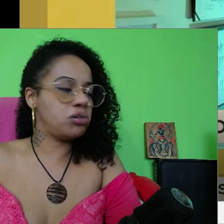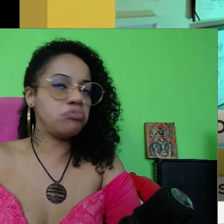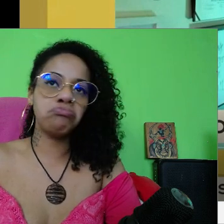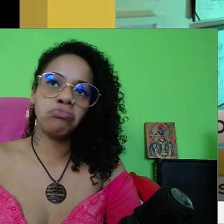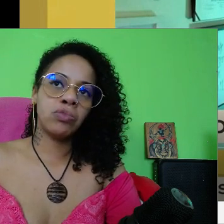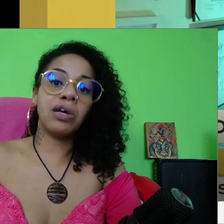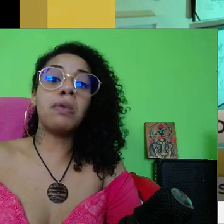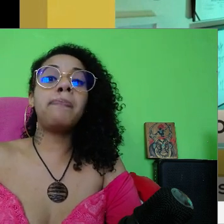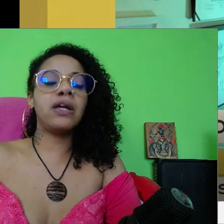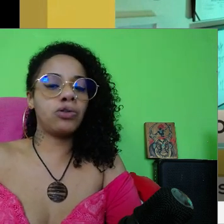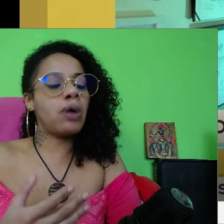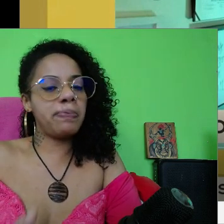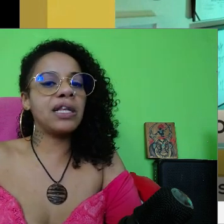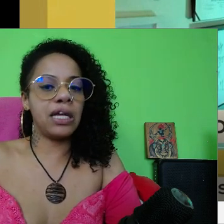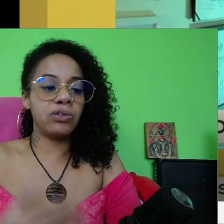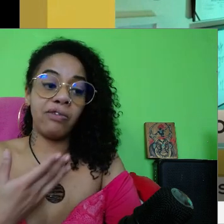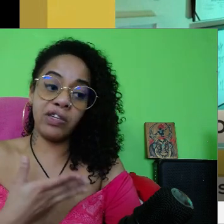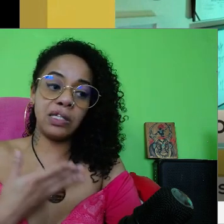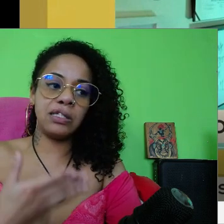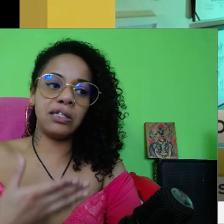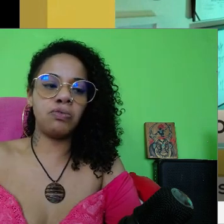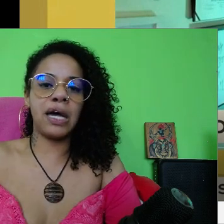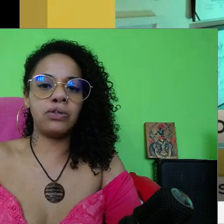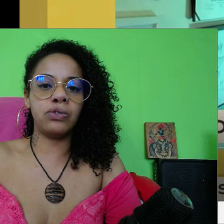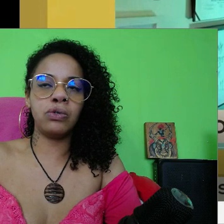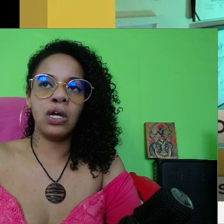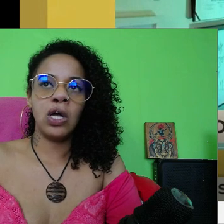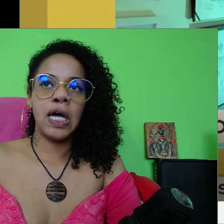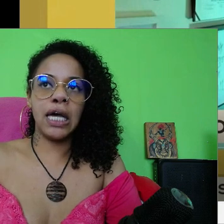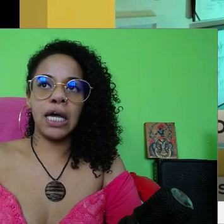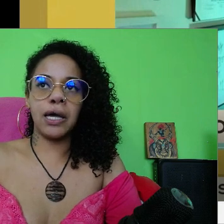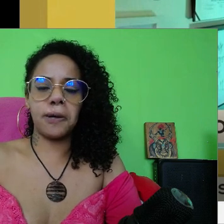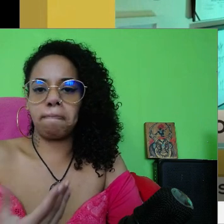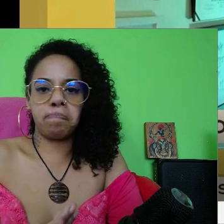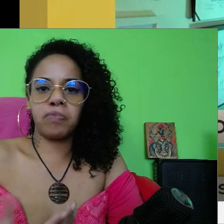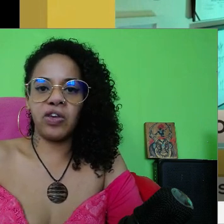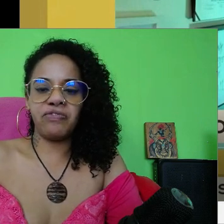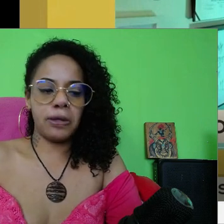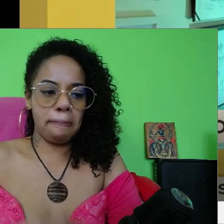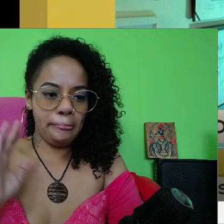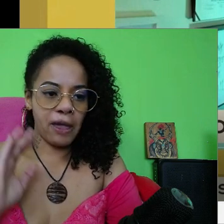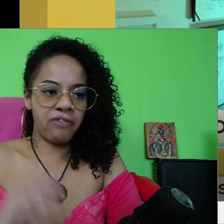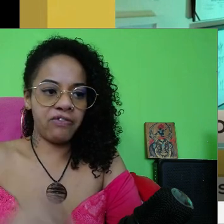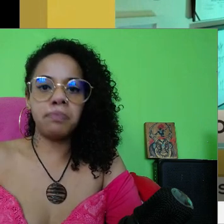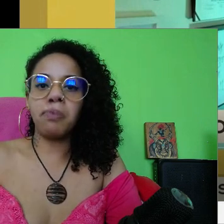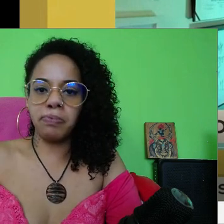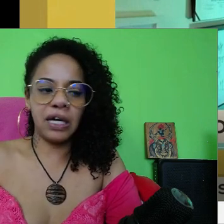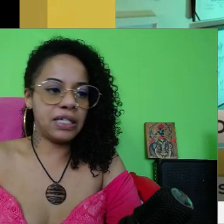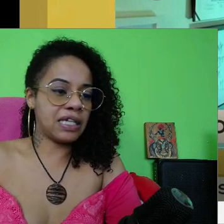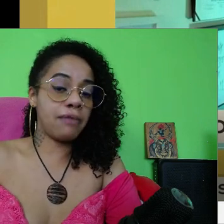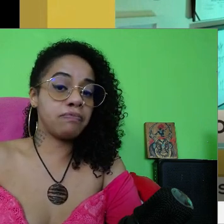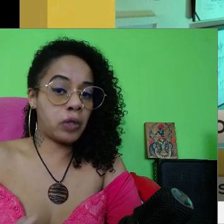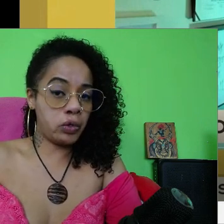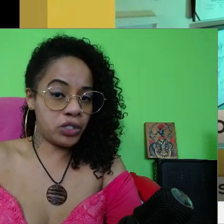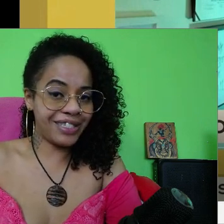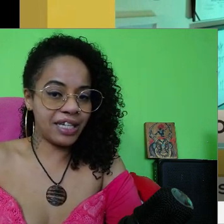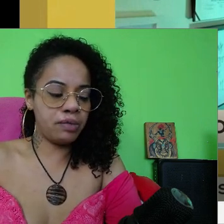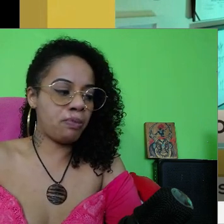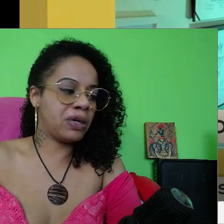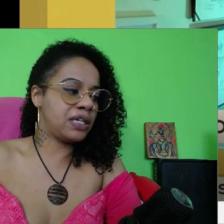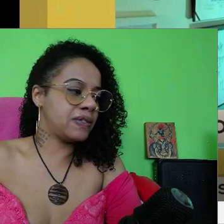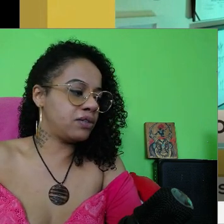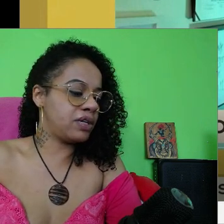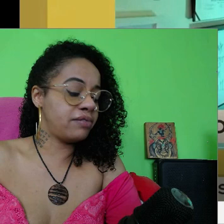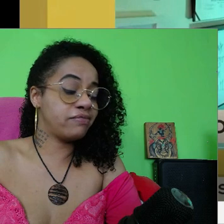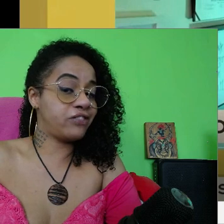aí tem uma eu tô aprendendo talvez esse seja um método enfim vai se popularizar ou já